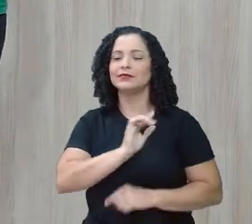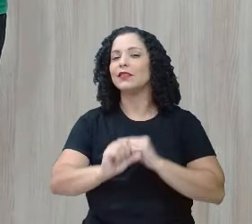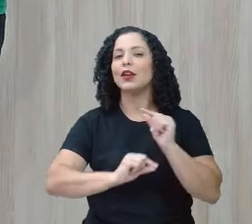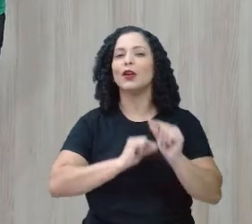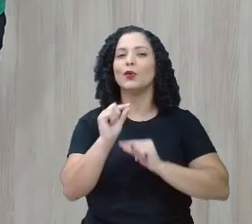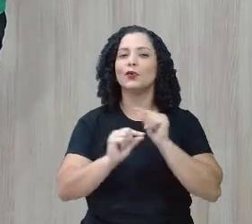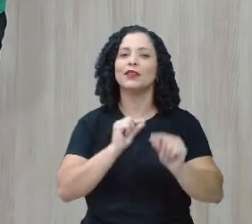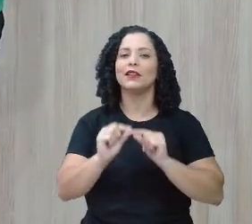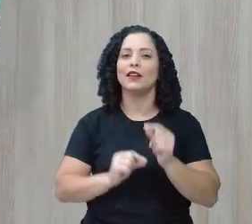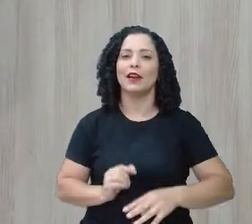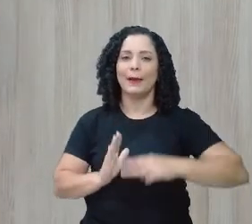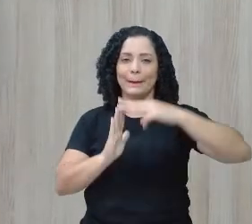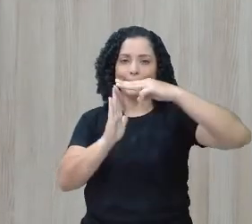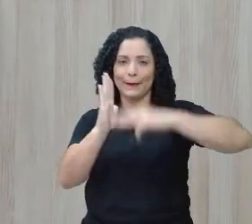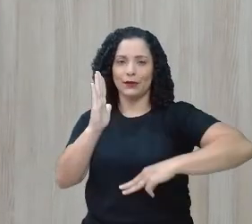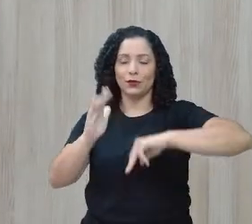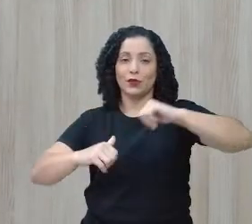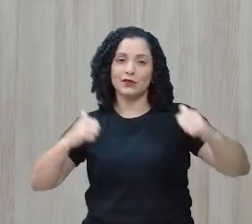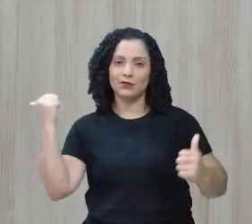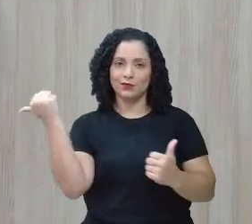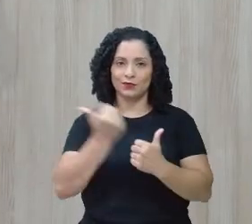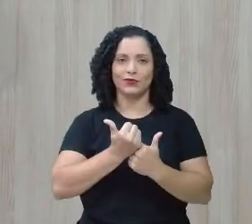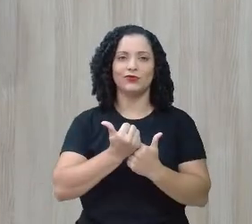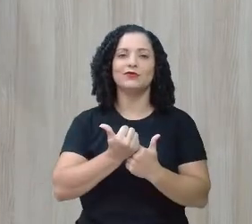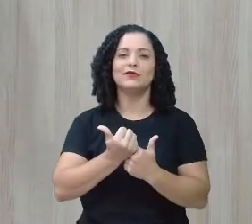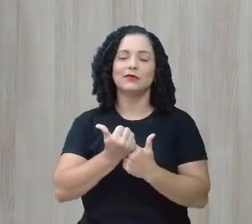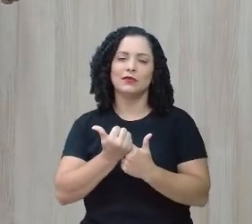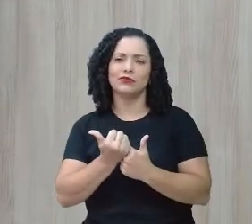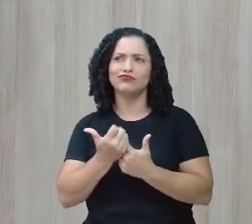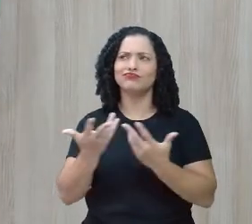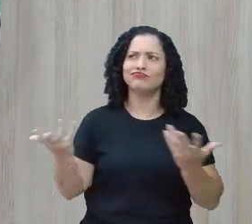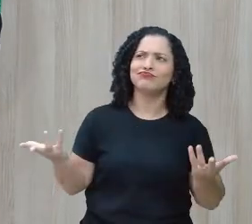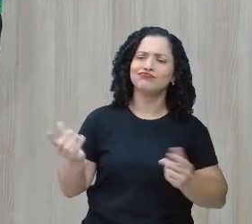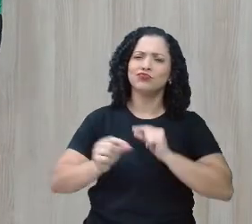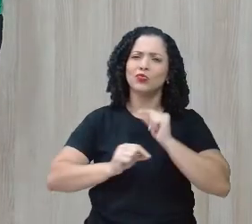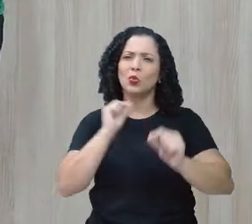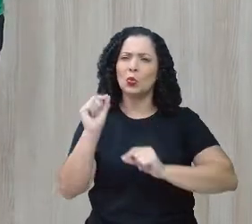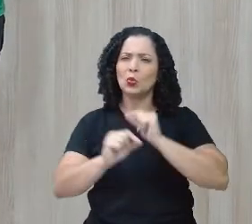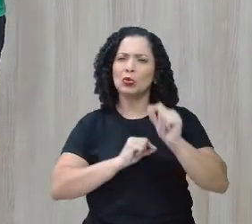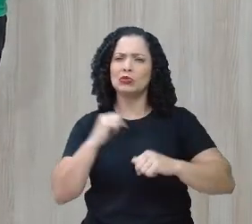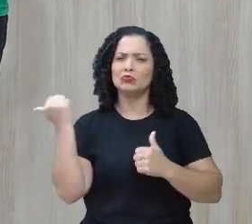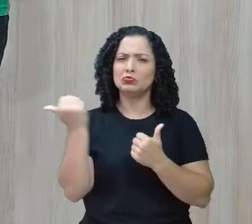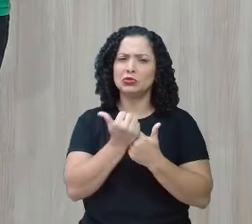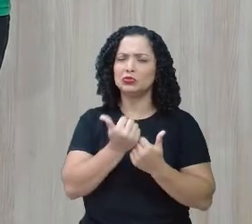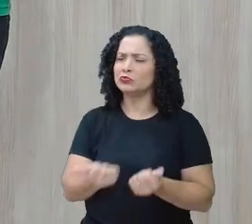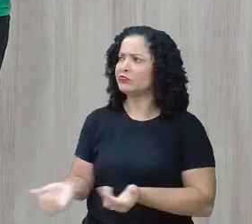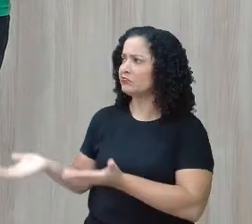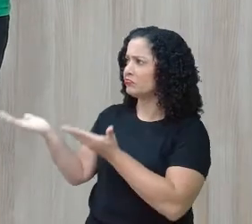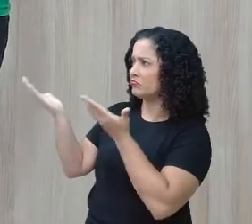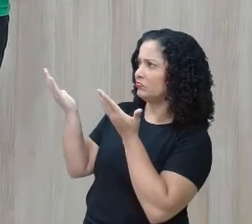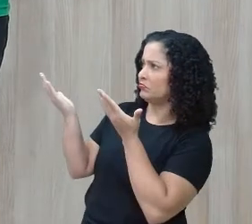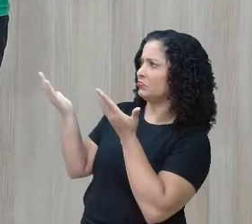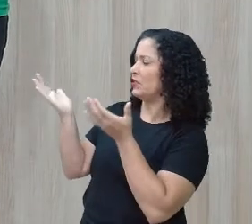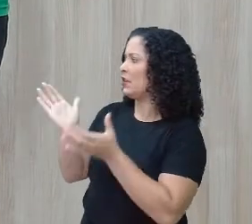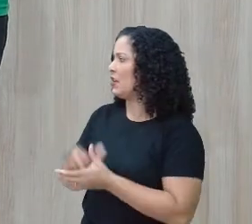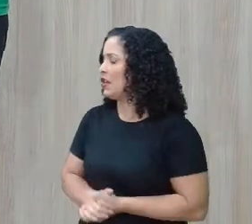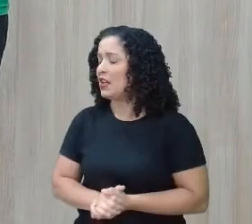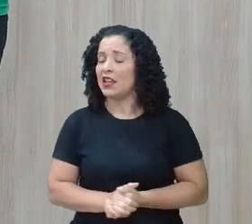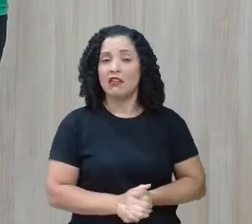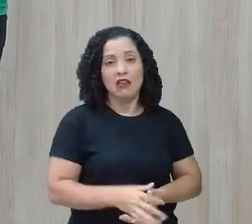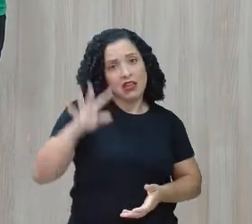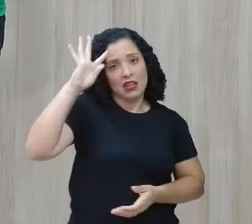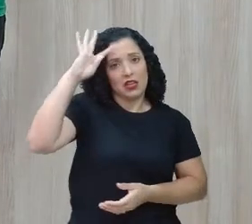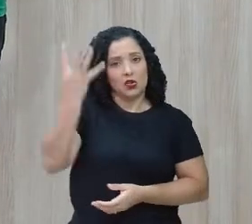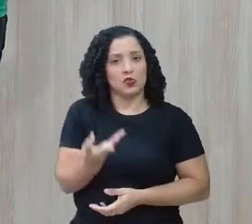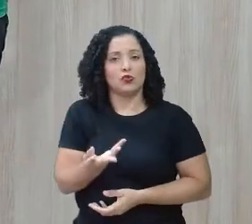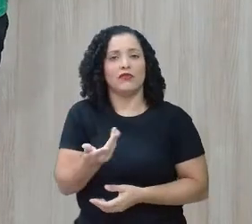o método da substituição. No que consiste o método da substituição? Para você resolver um sistema pelo